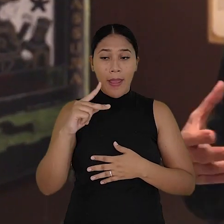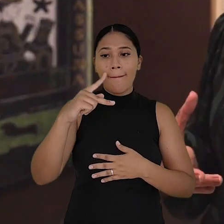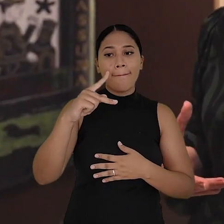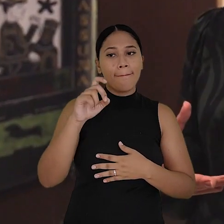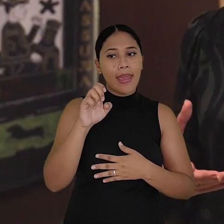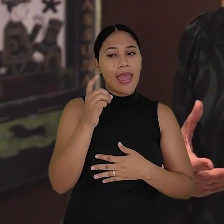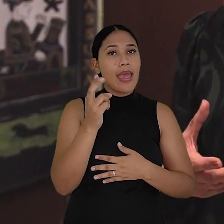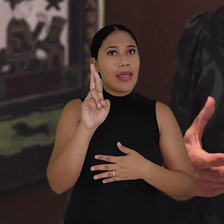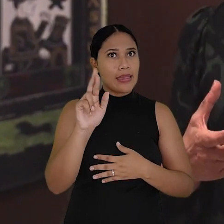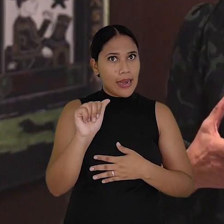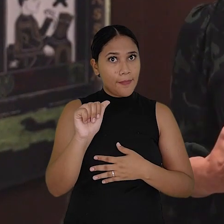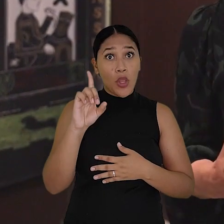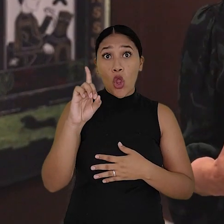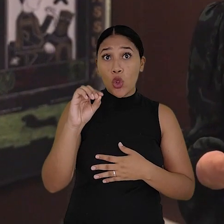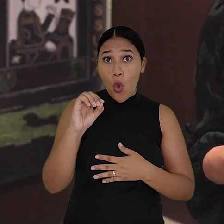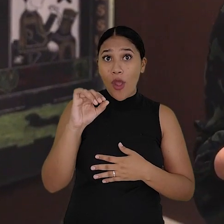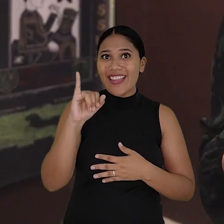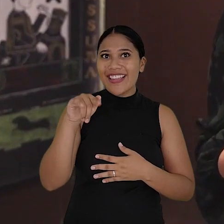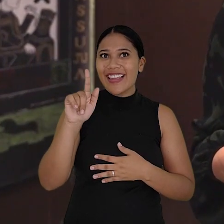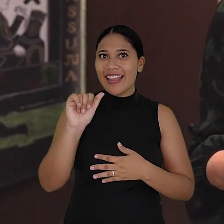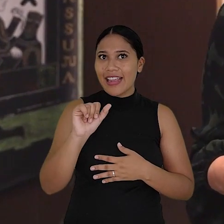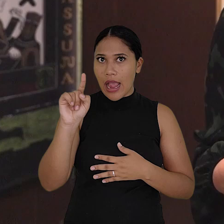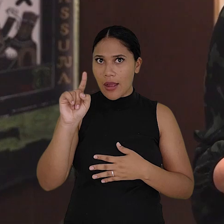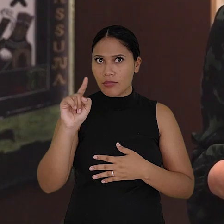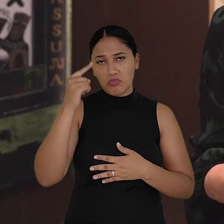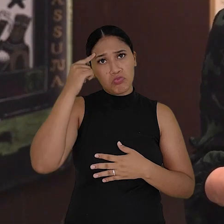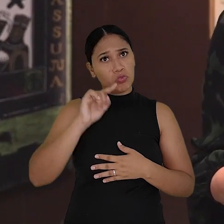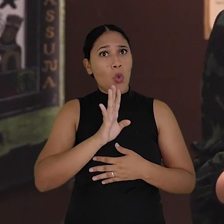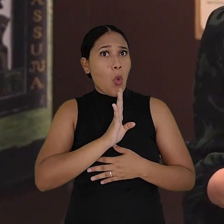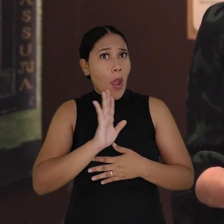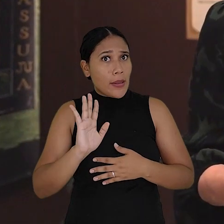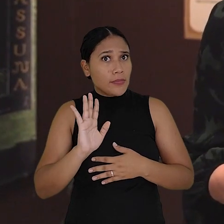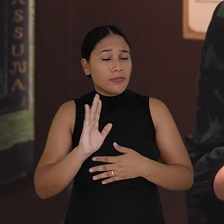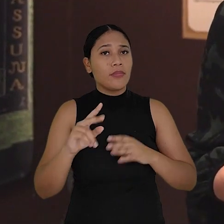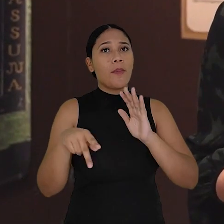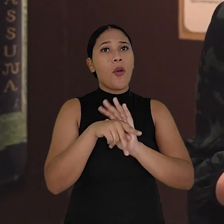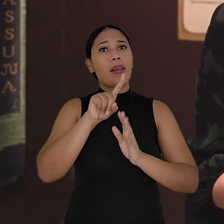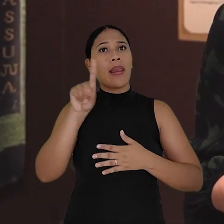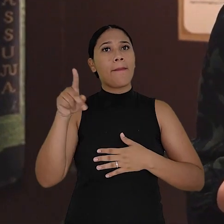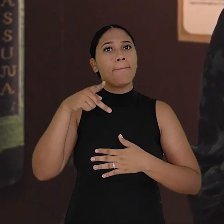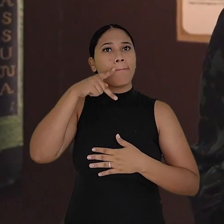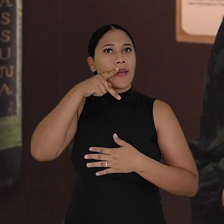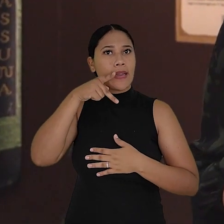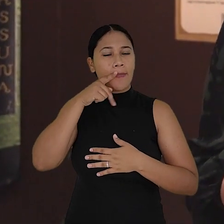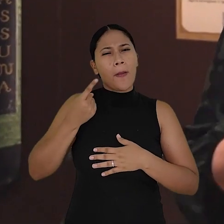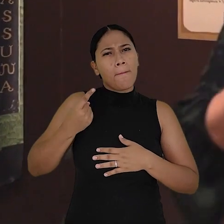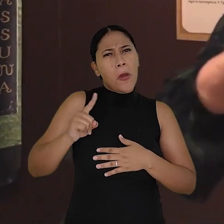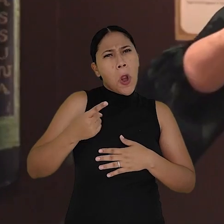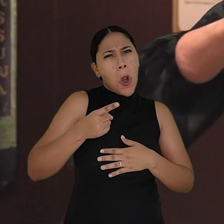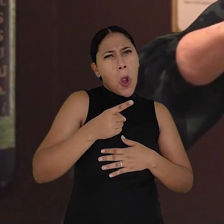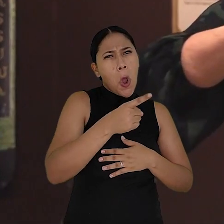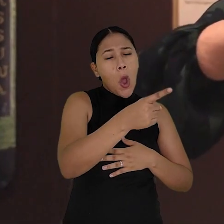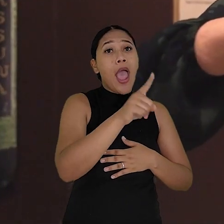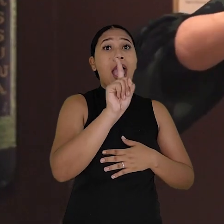já ouviram falar da Pedra do Ingá. A Pedra do Ingá é uma pedra que tem no interior lá da Paraíba,